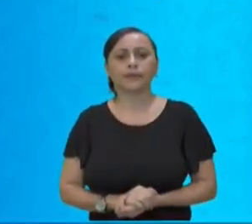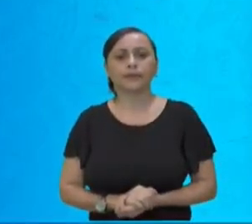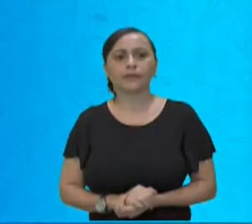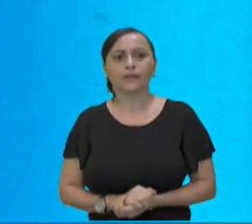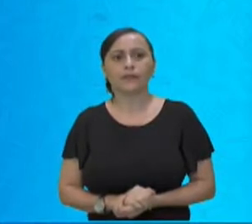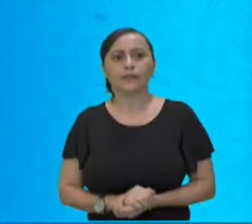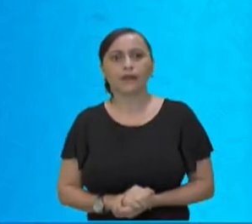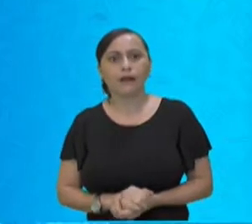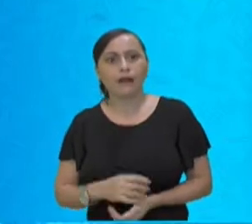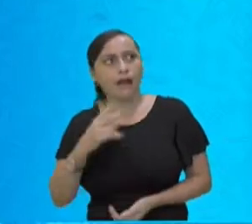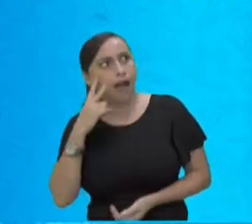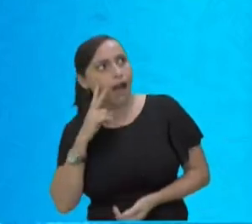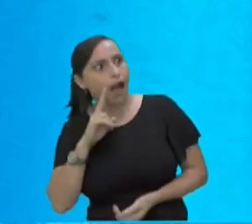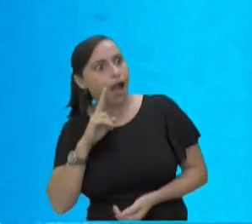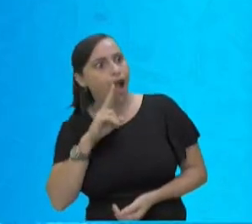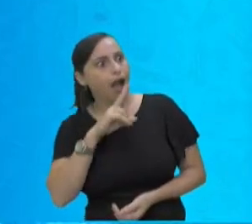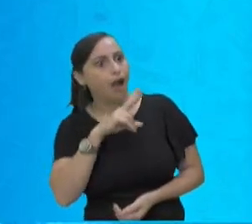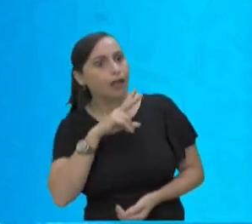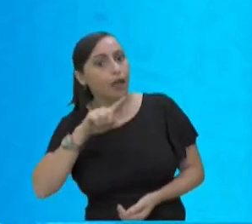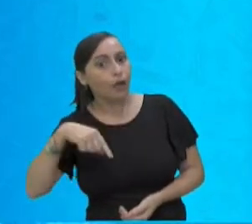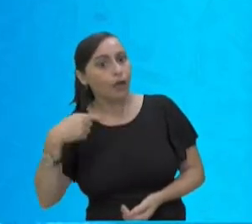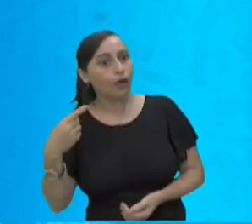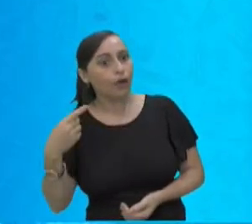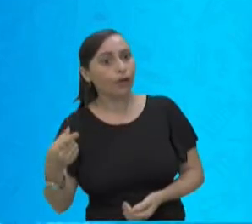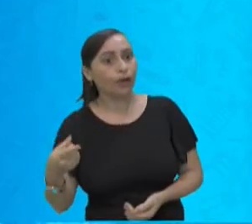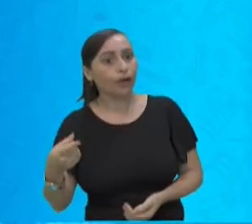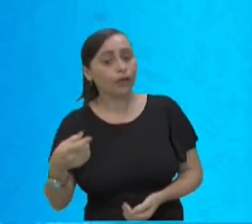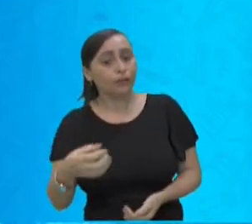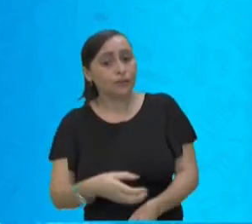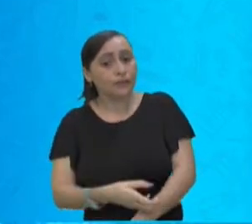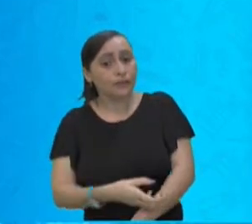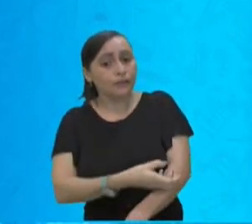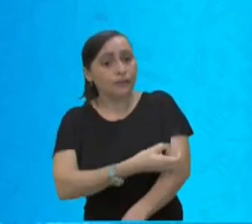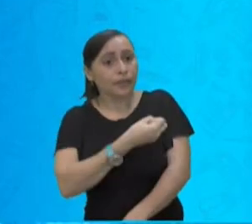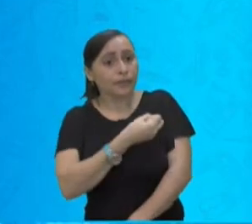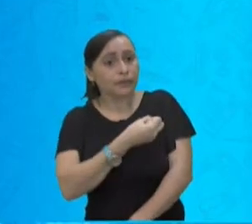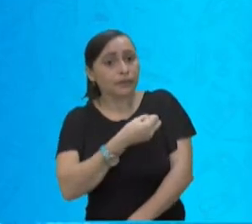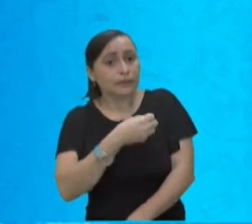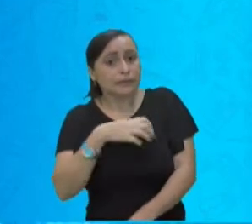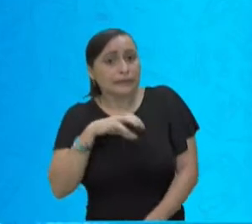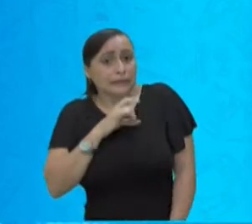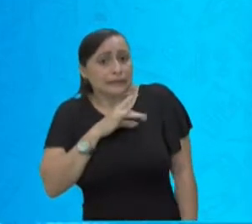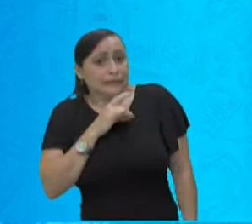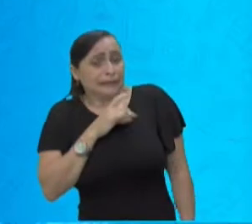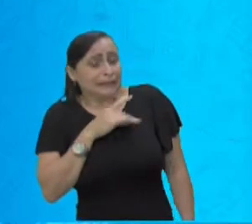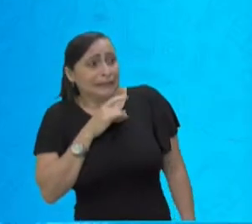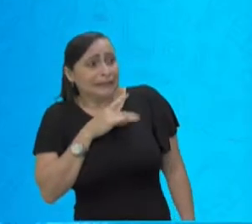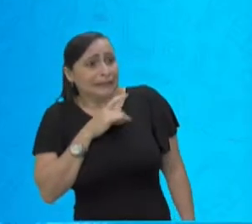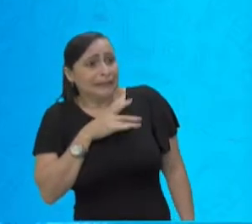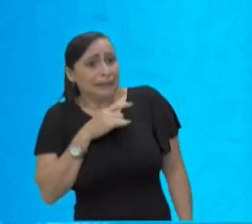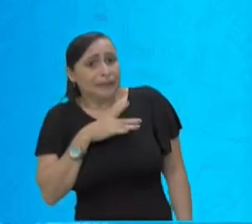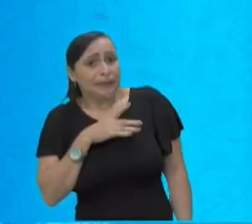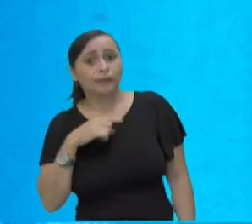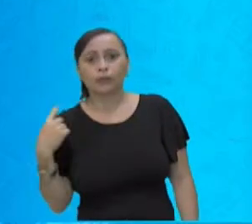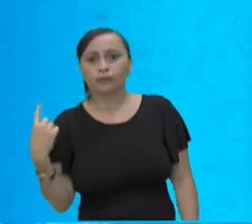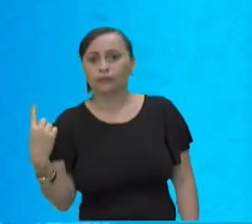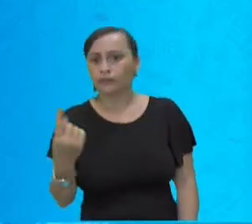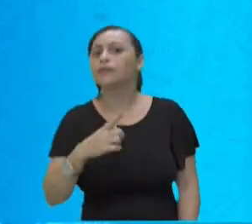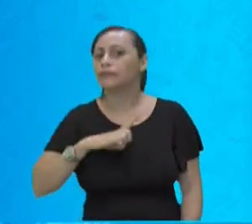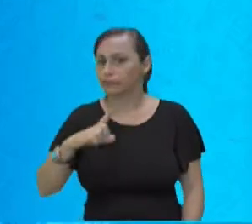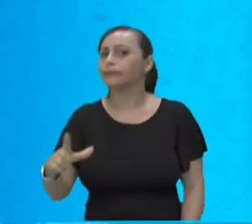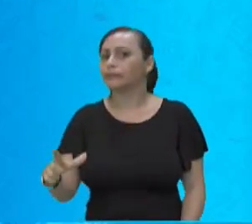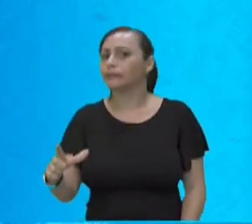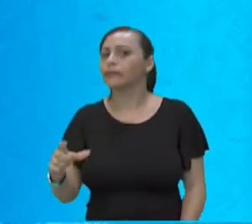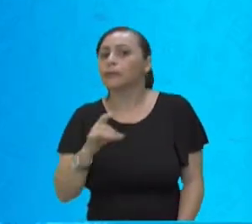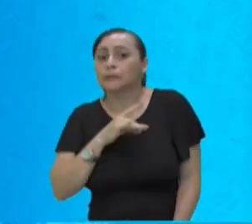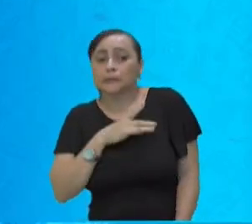oi oi eu tenho outro sentimento aqui ó é o medo nós temos medo